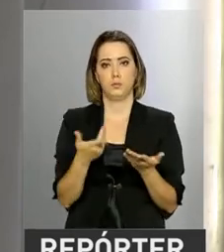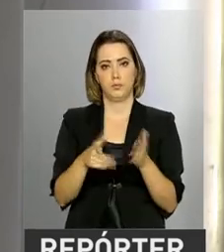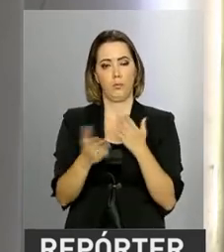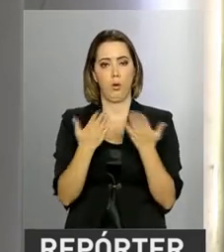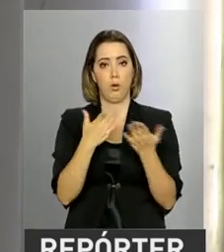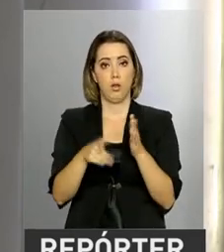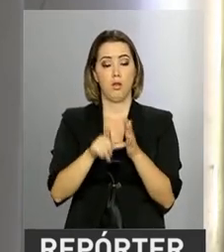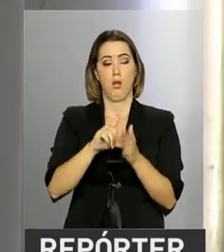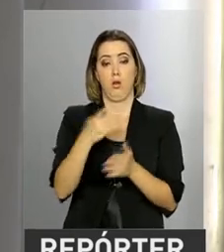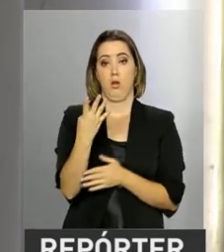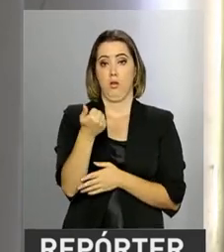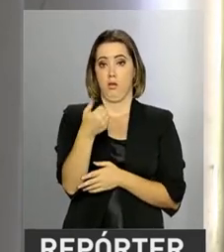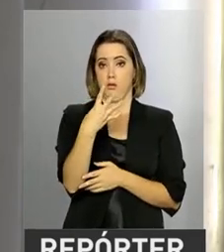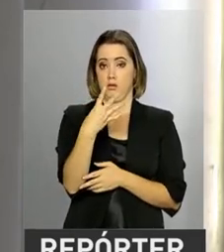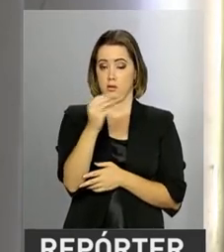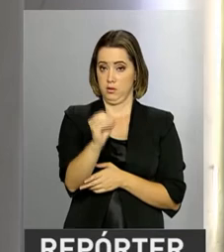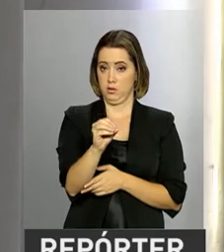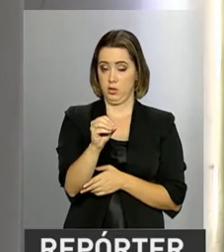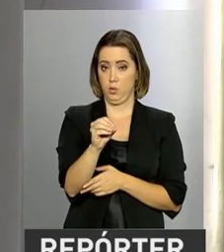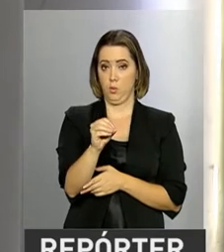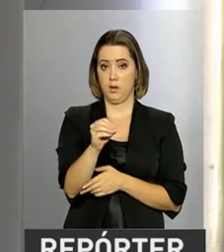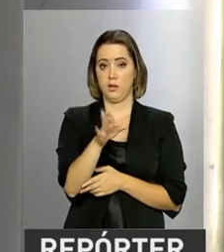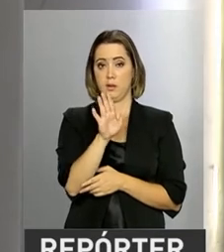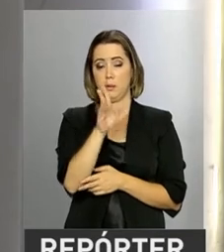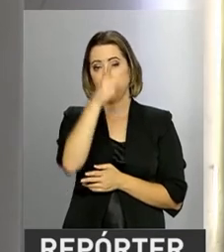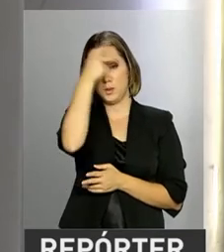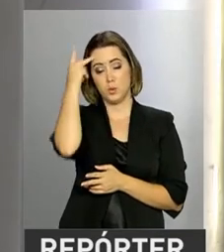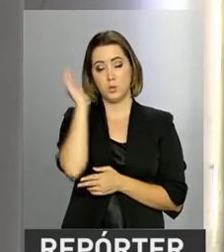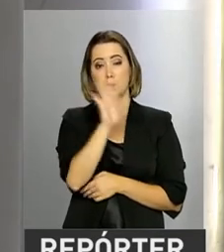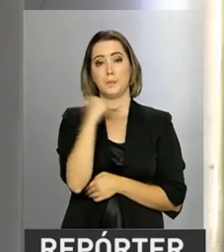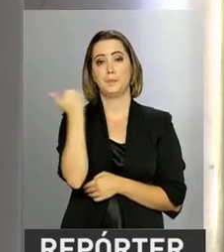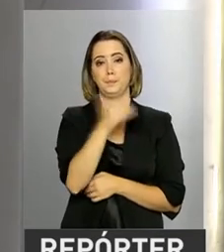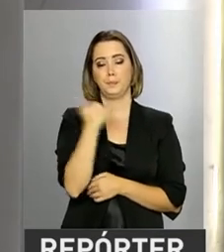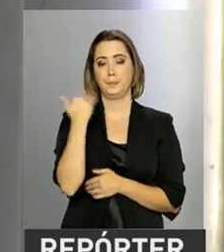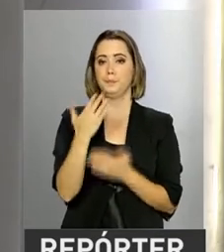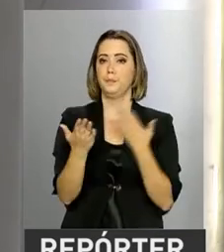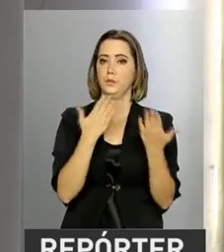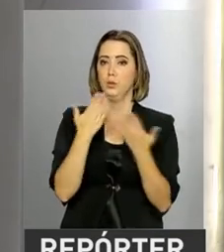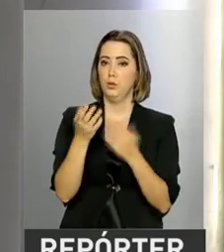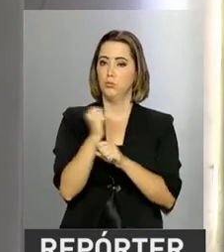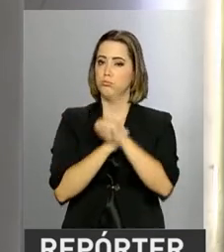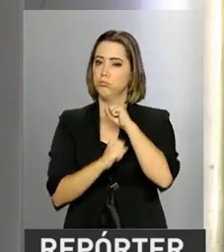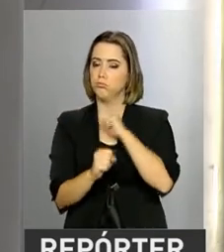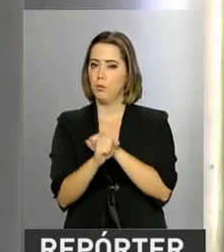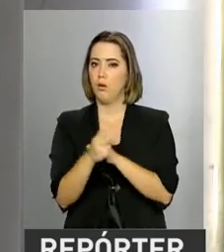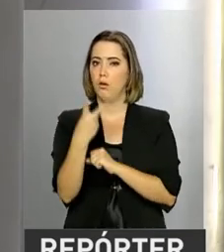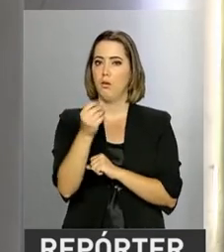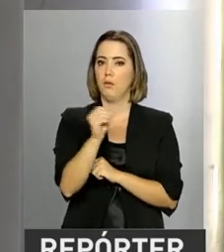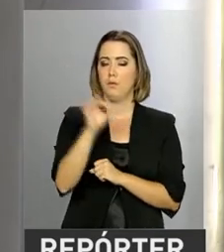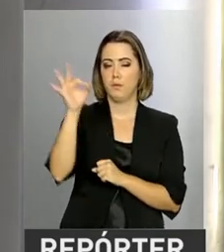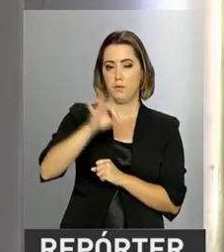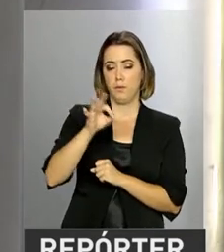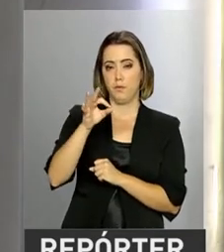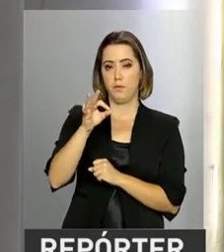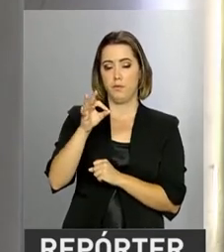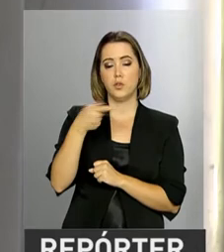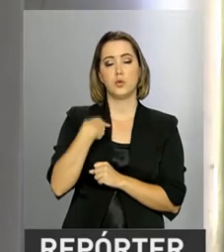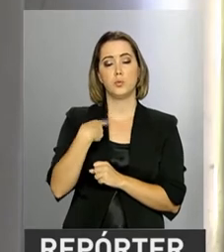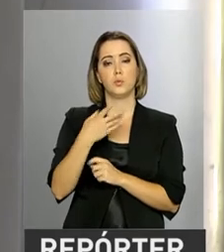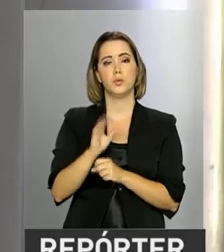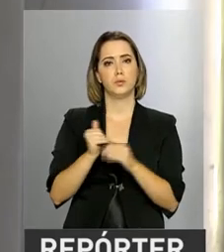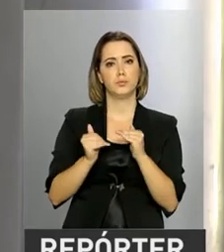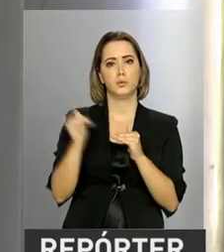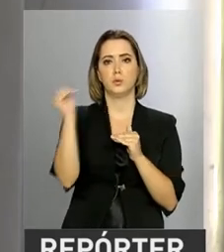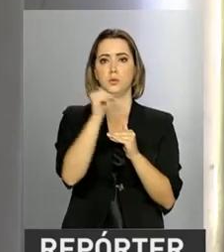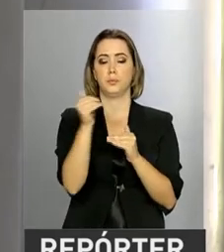fatais quase 24% a mais que o carnaval de 2016 minas gerais foi o estado da federação com maior número de